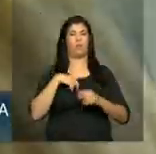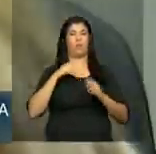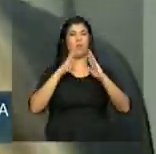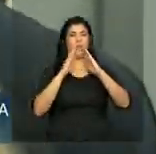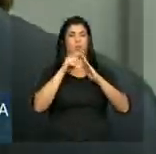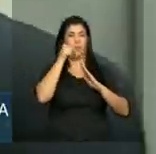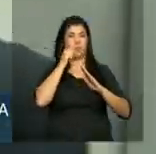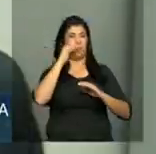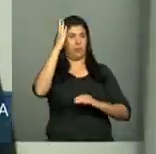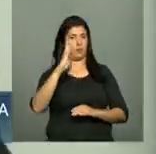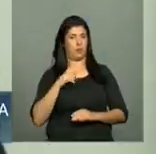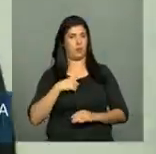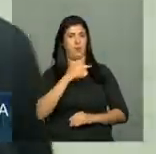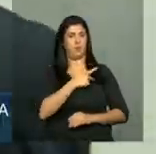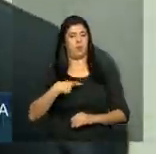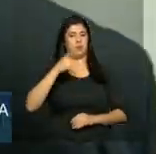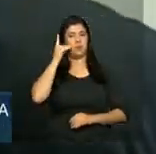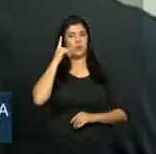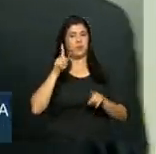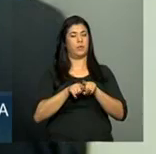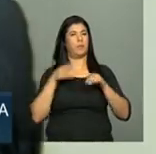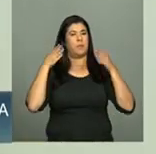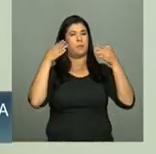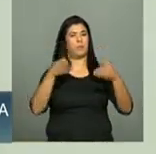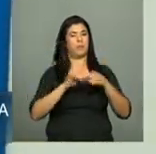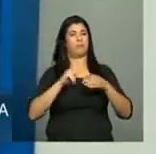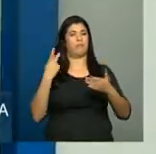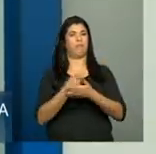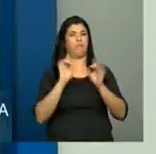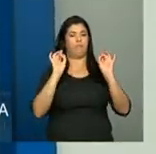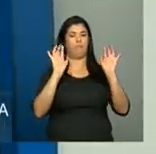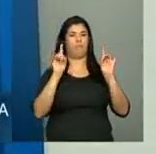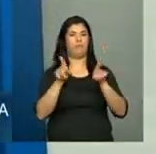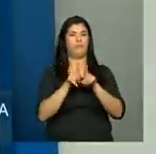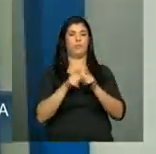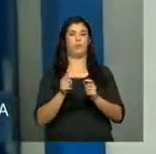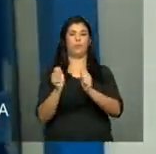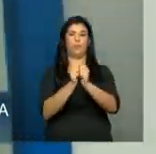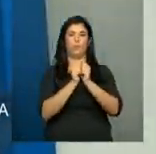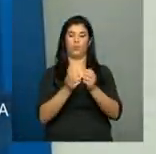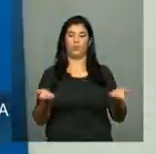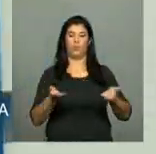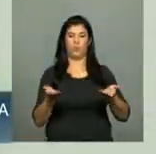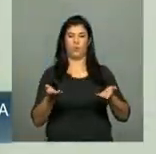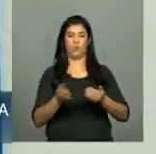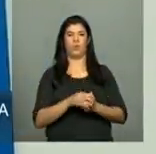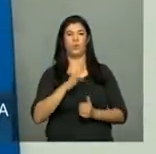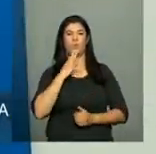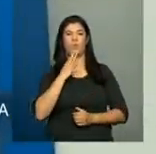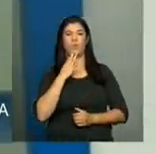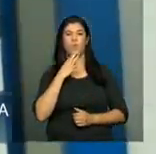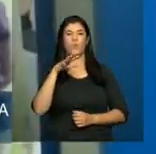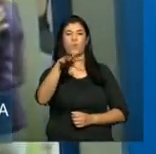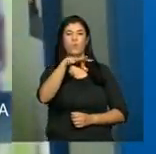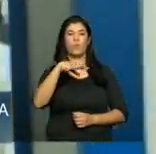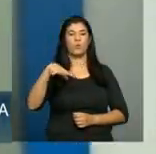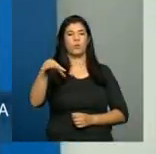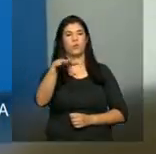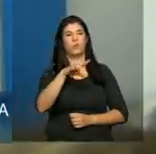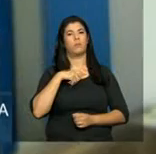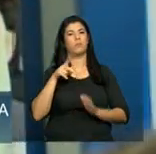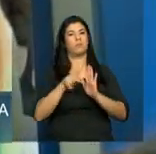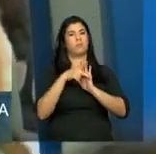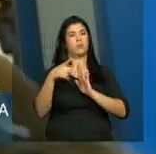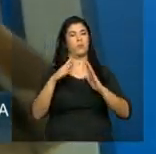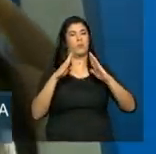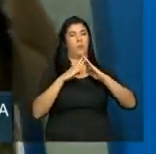brasileira e a presidenta Dilma Rousseff participará do evento inclusive ela está lá agora conhecendo as instalações